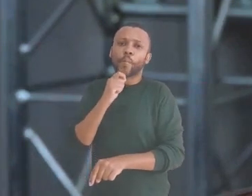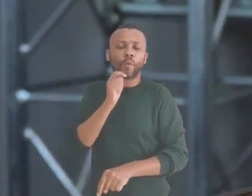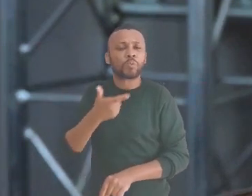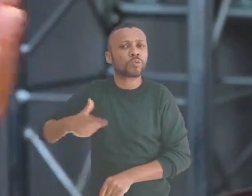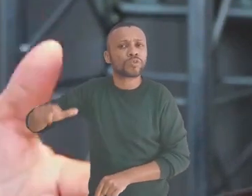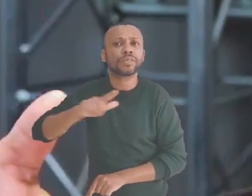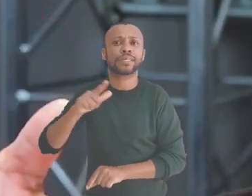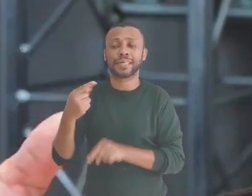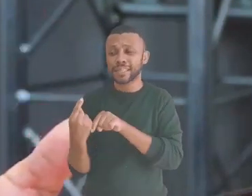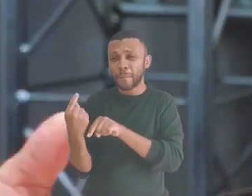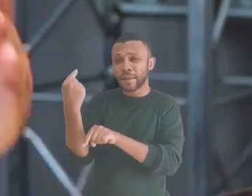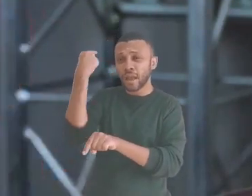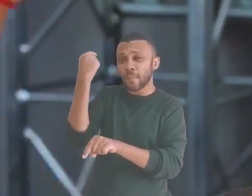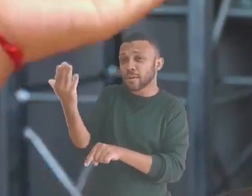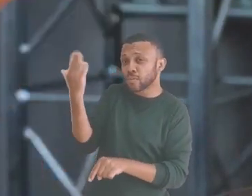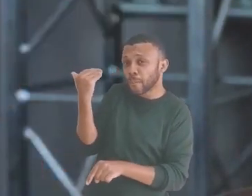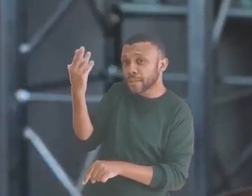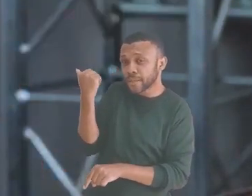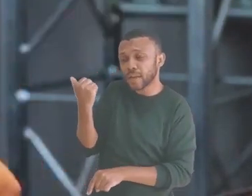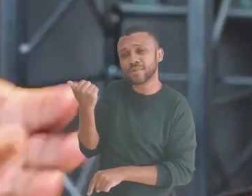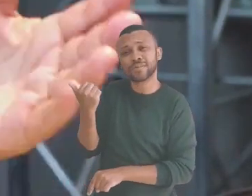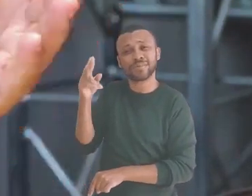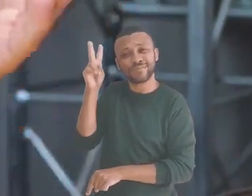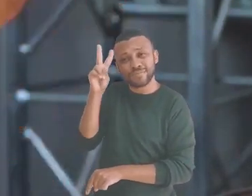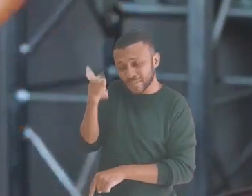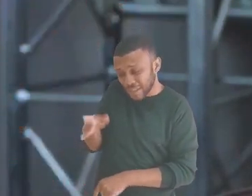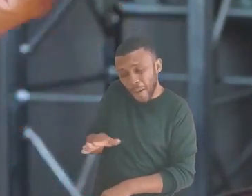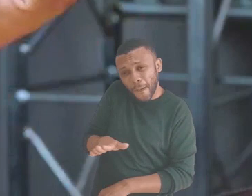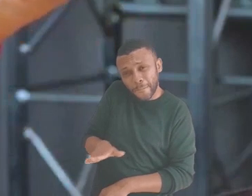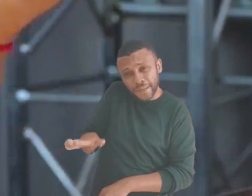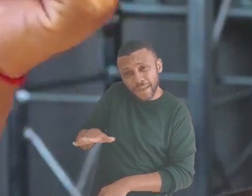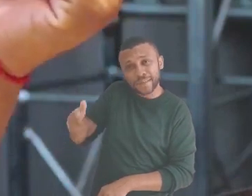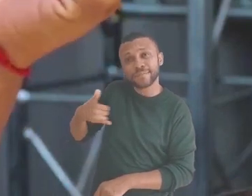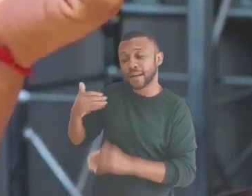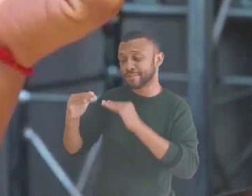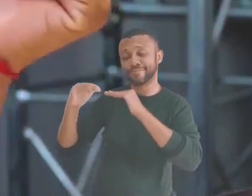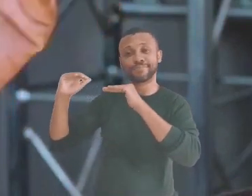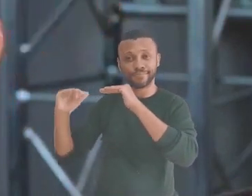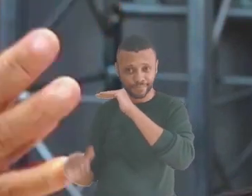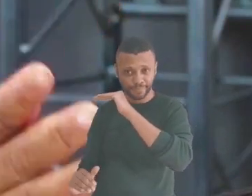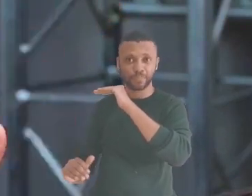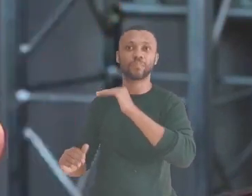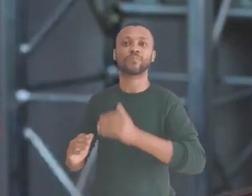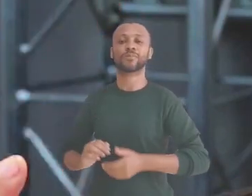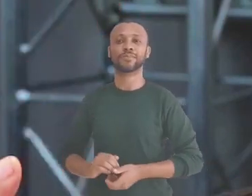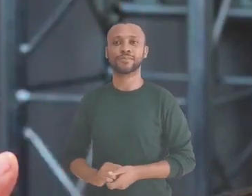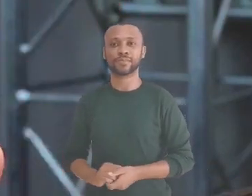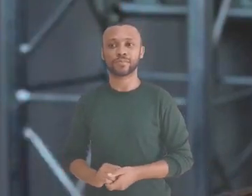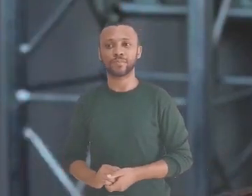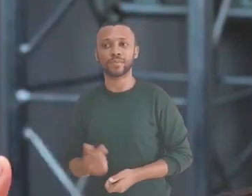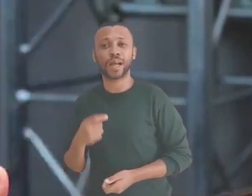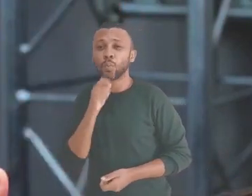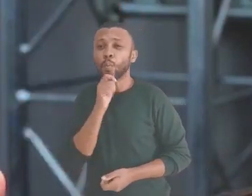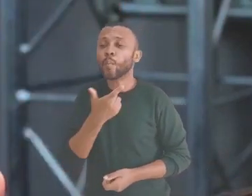Na minha época, quando eu era pequena, quando eu tinha baixa idade, não tinha